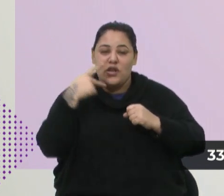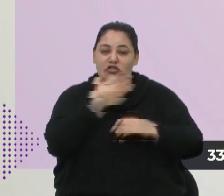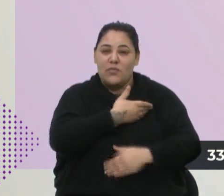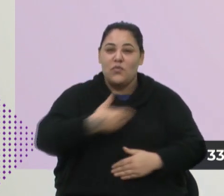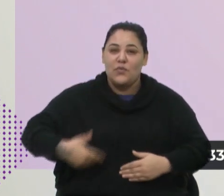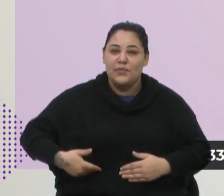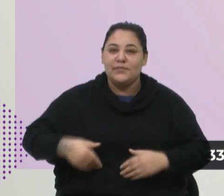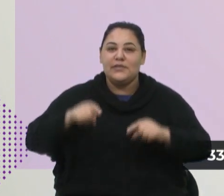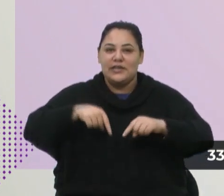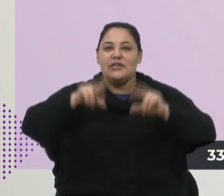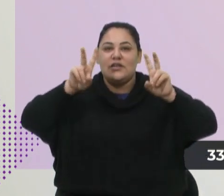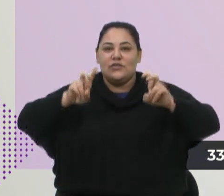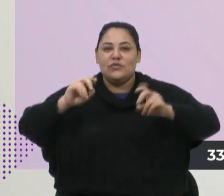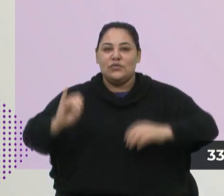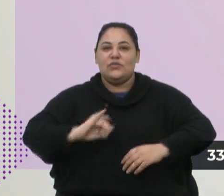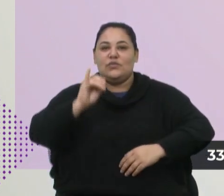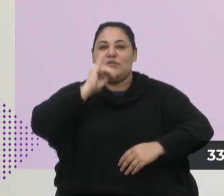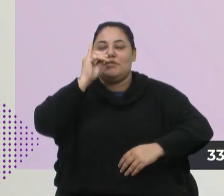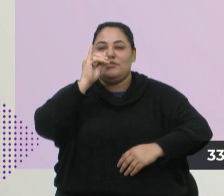tão importante. Nós vamos